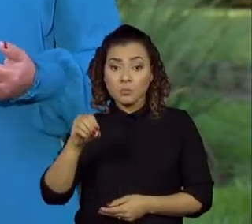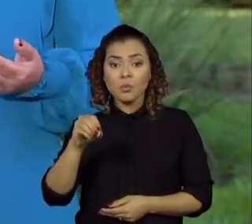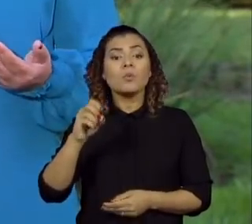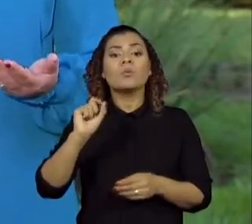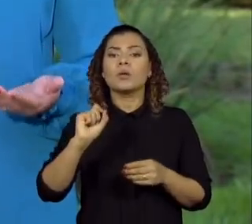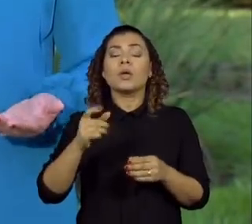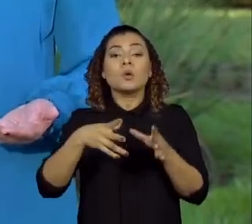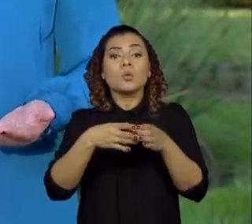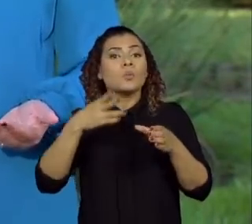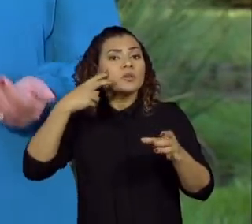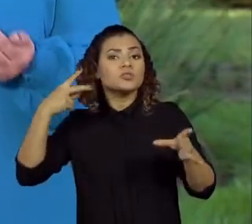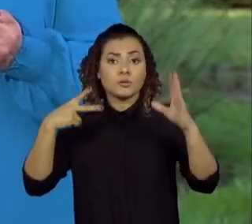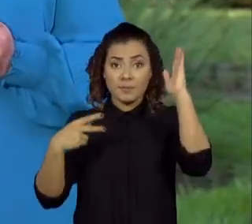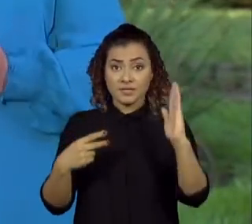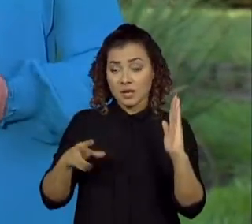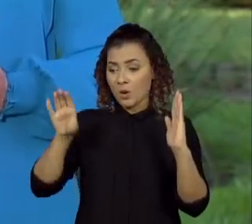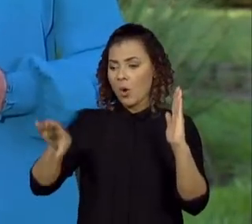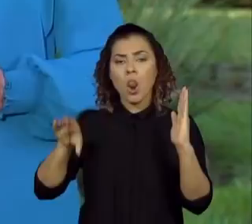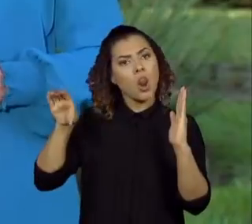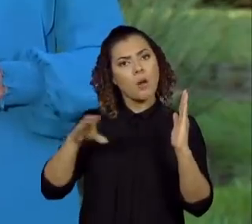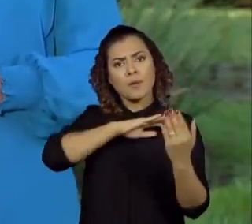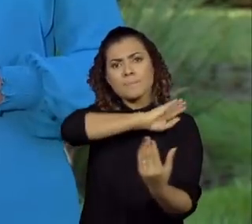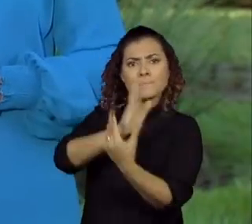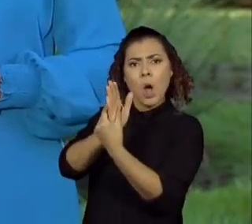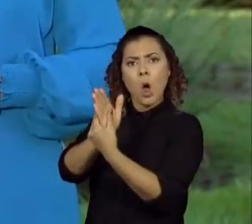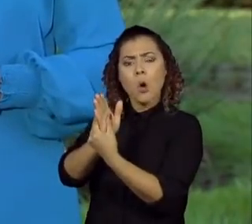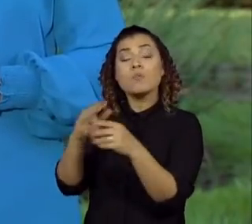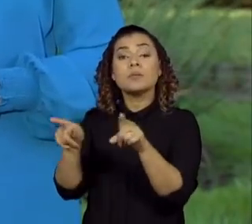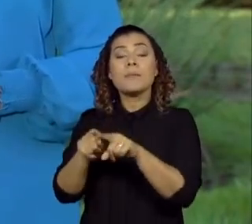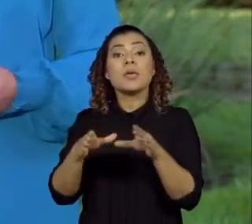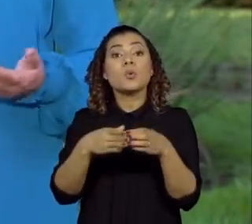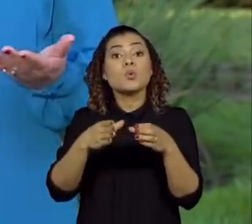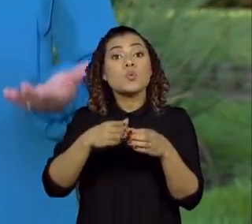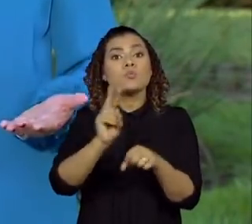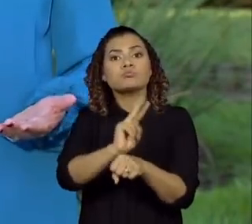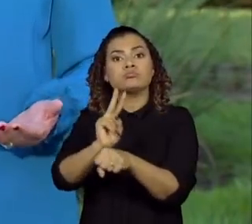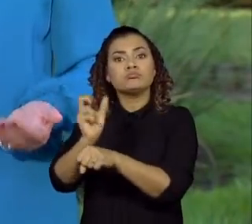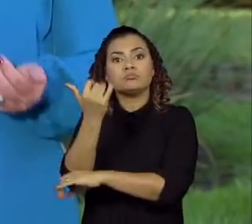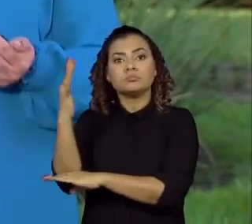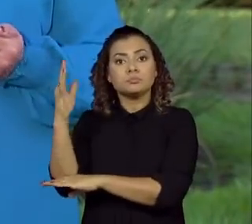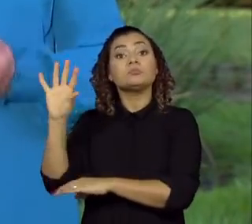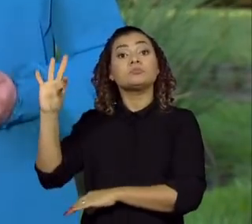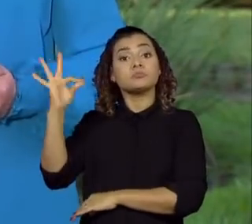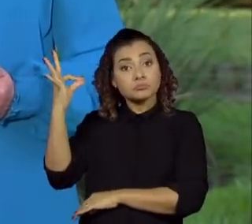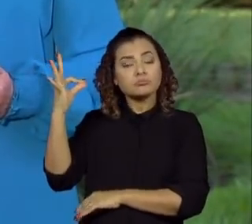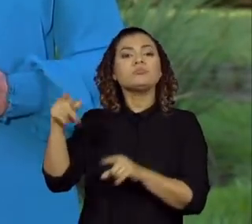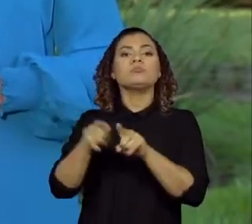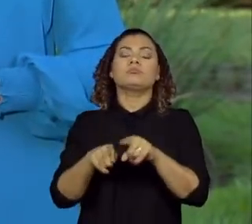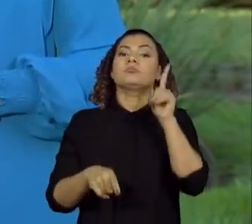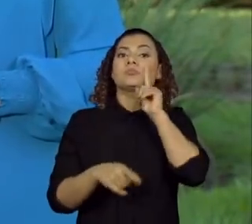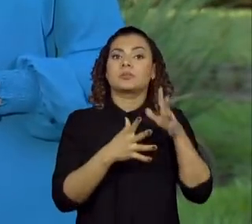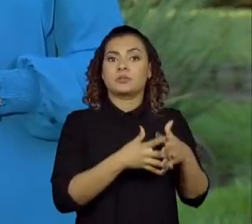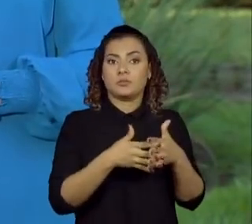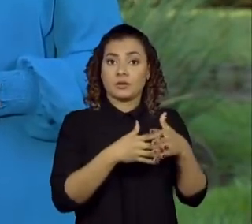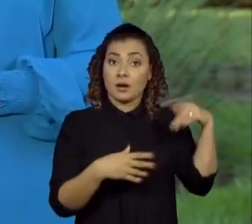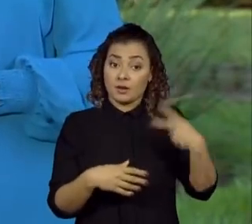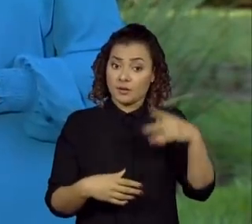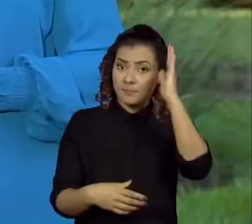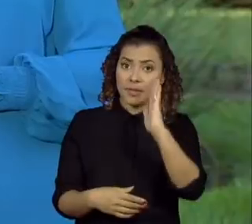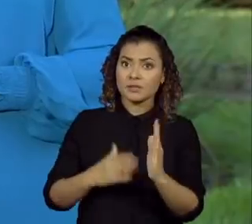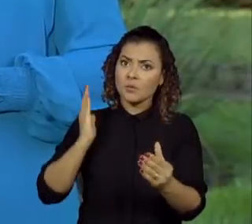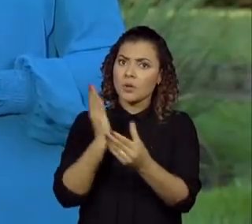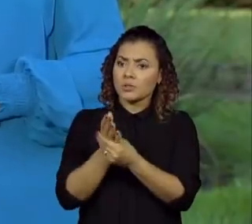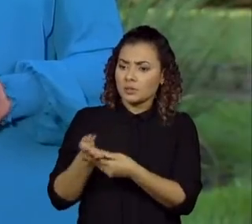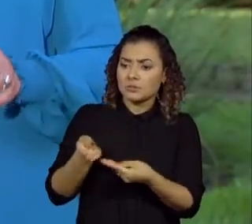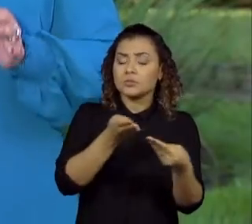por indígenas brasileiros e colombianos, além de ambientalistas franceses e americanos. No Brasil, o processo